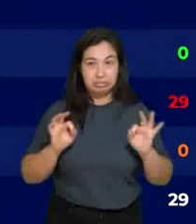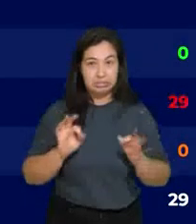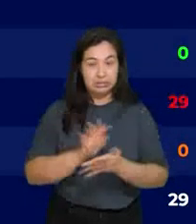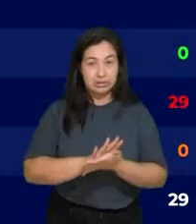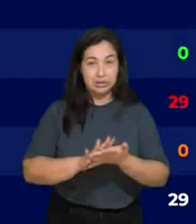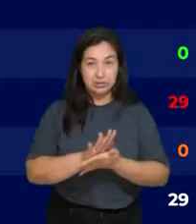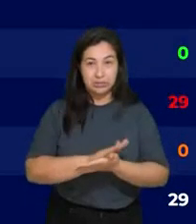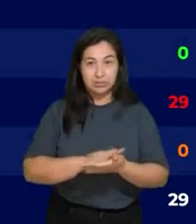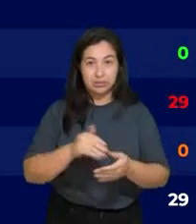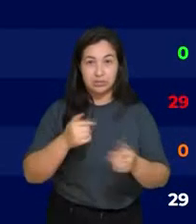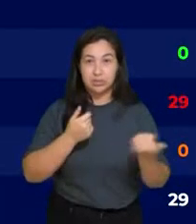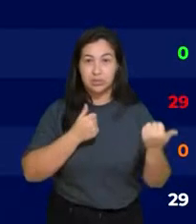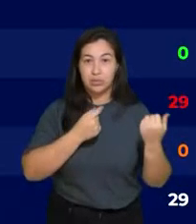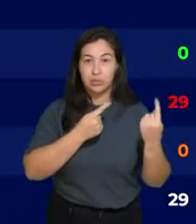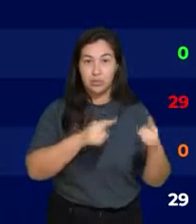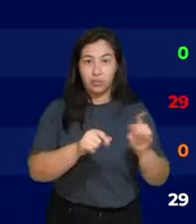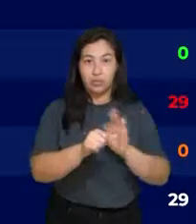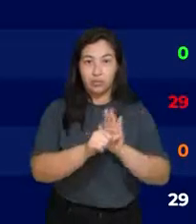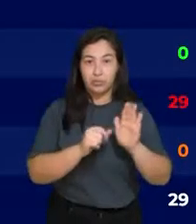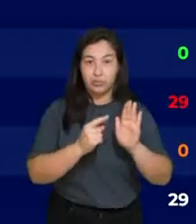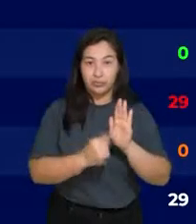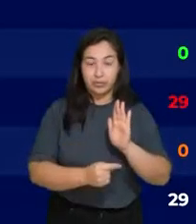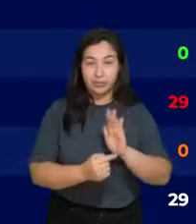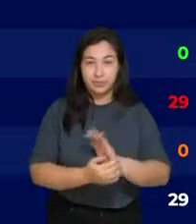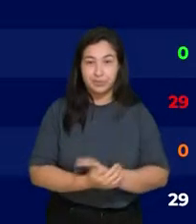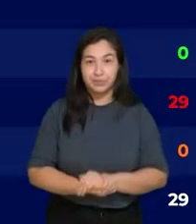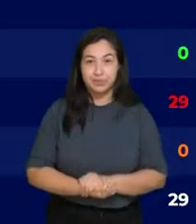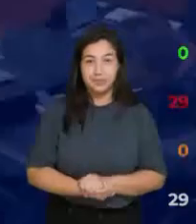está rejeitado o veto.